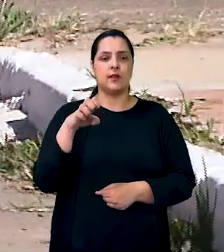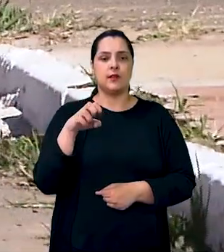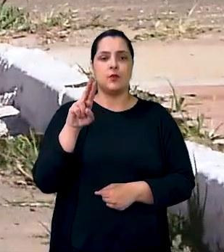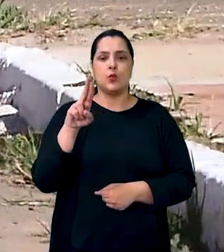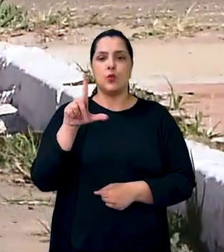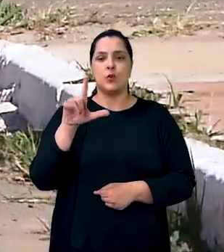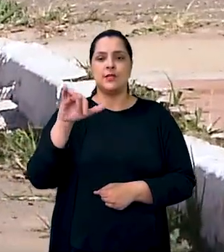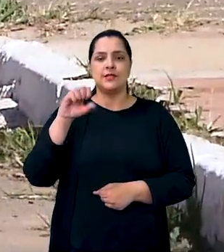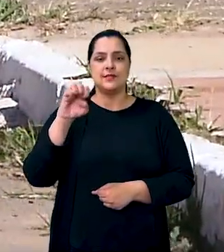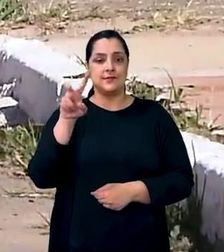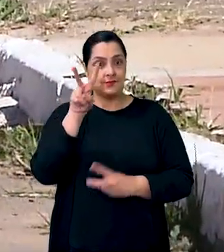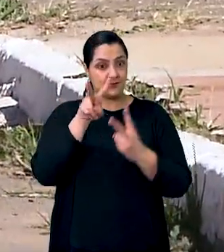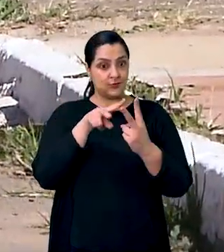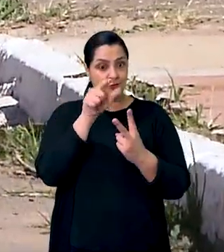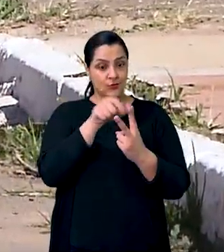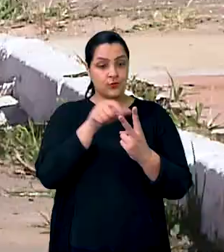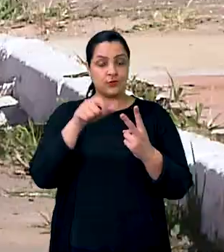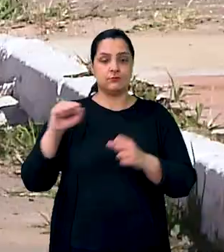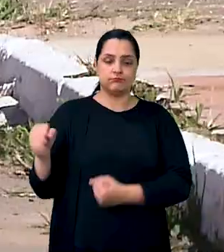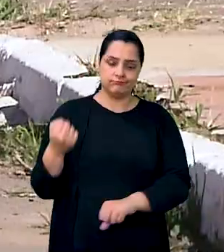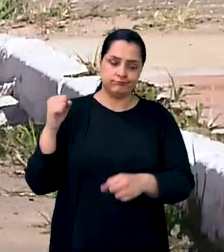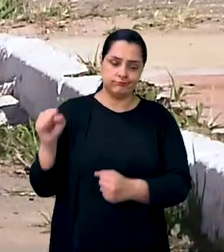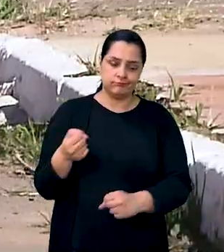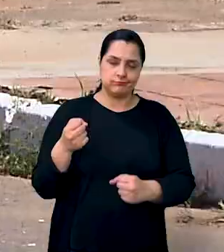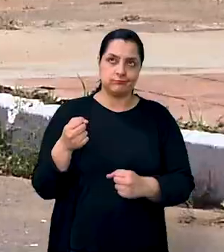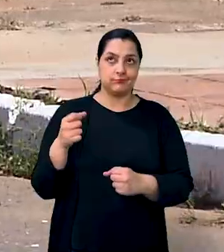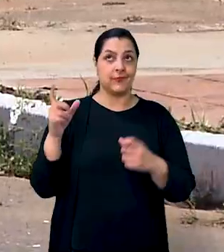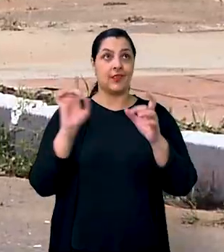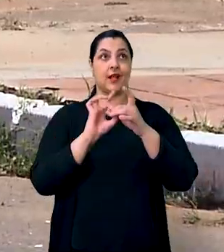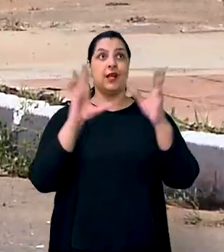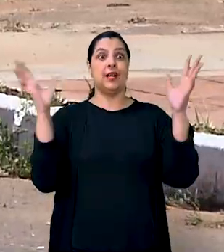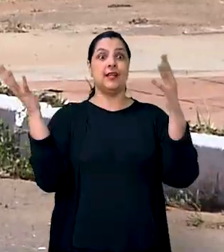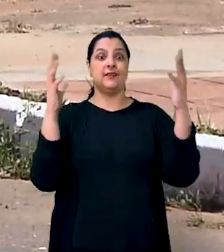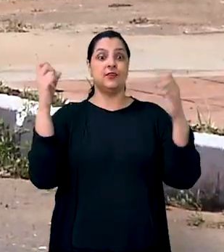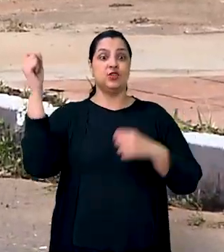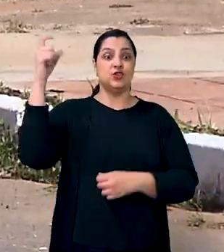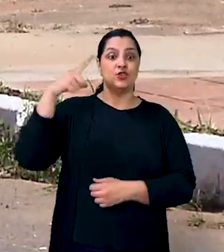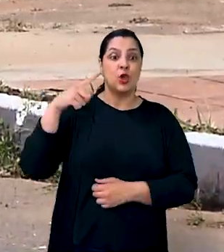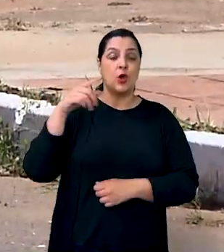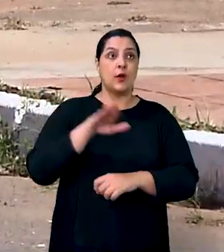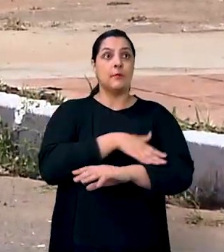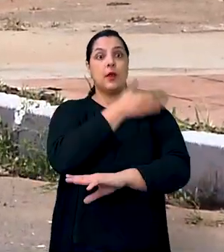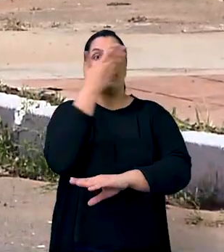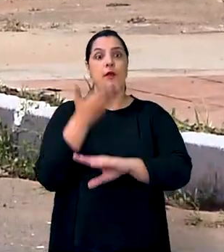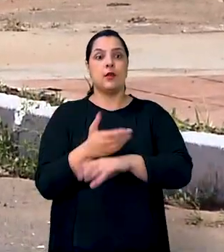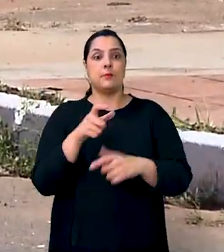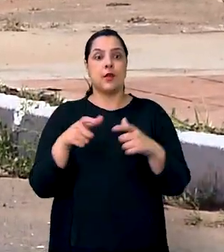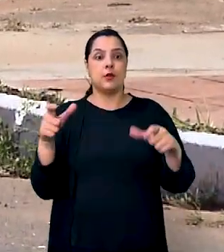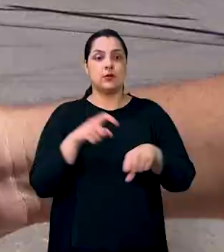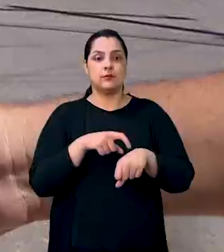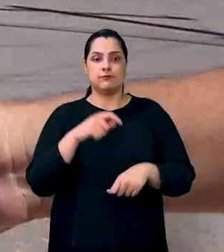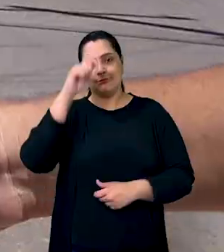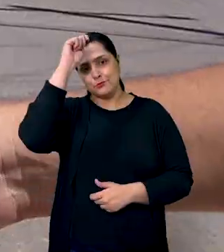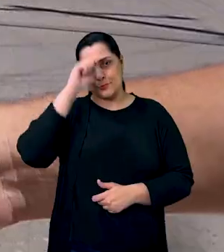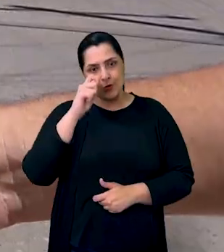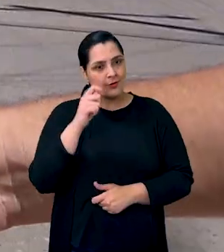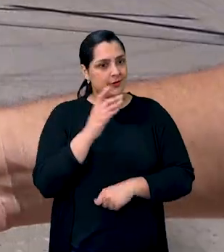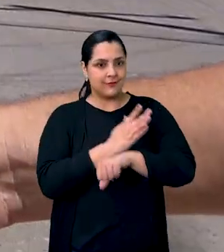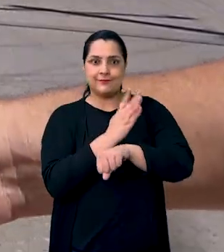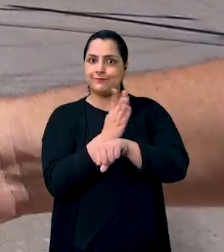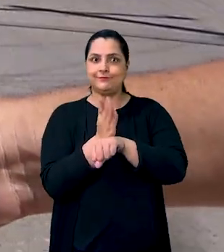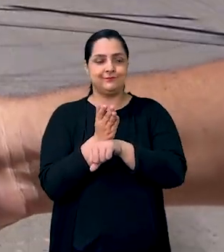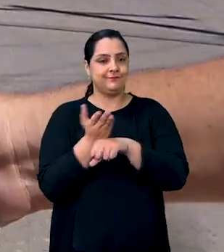Ulisses trabalham como varredores de rua, um serviço a céu aberto, expostos ao sol na maior parte do tempo. Não fico sem um